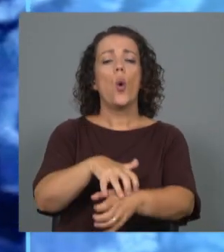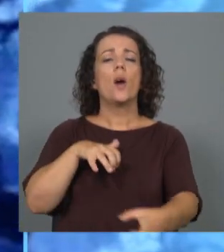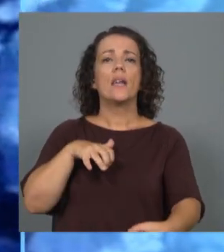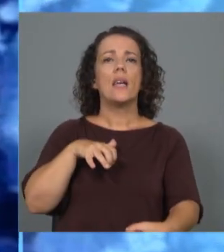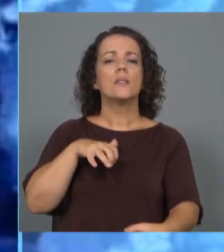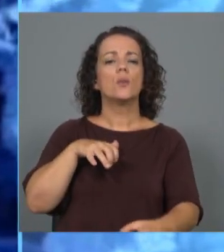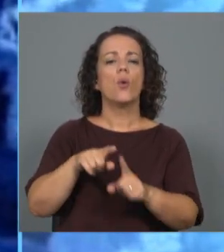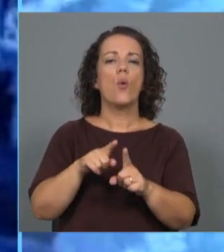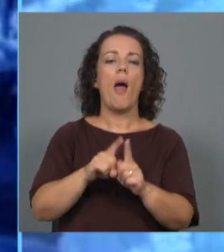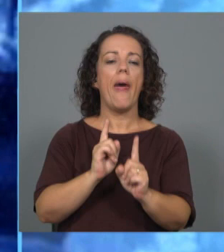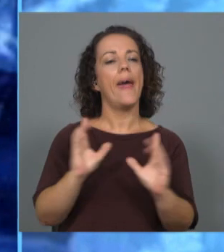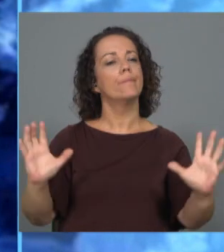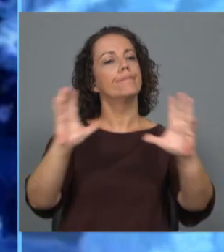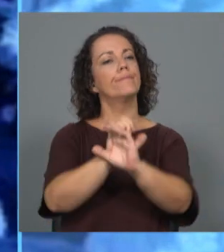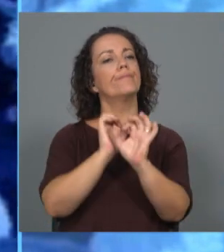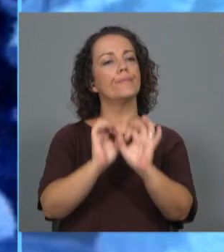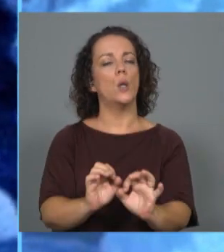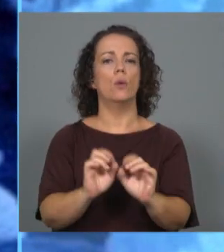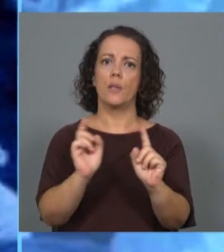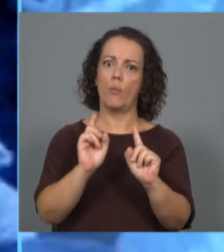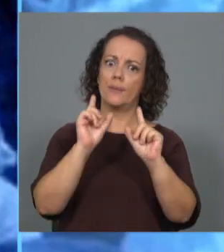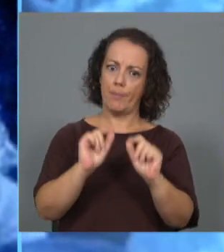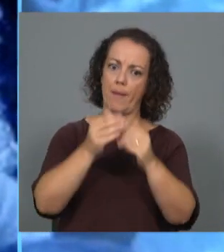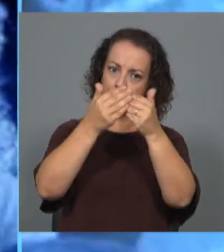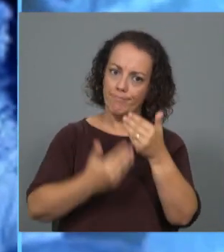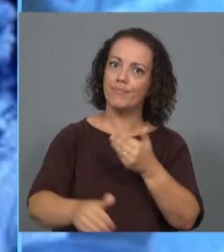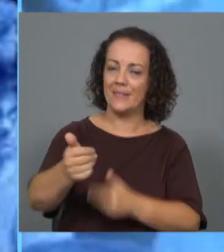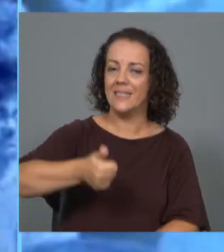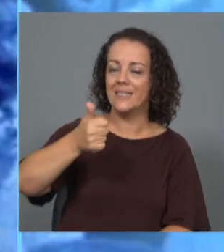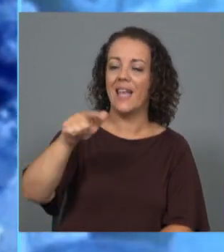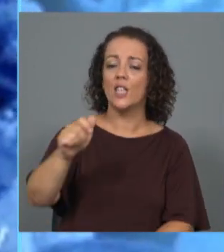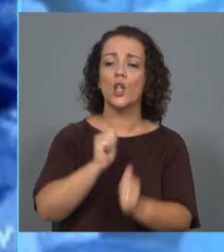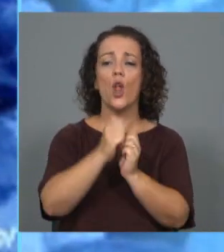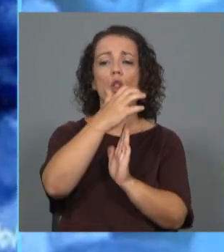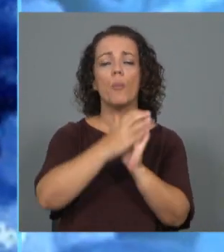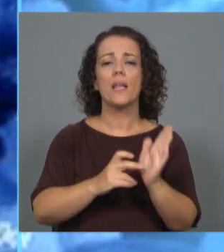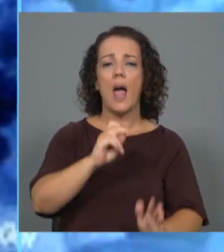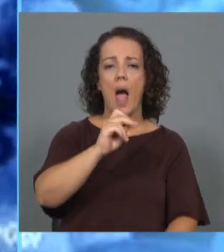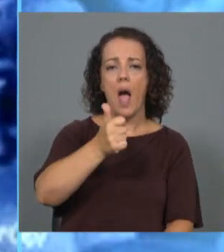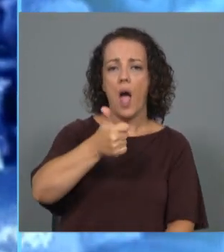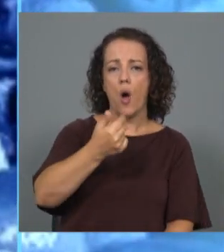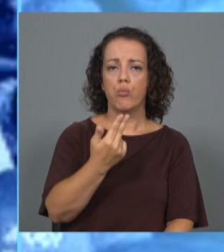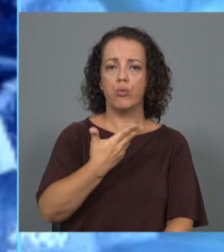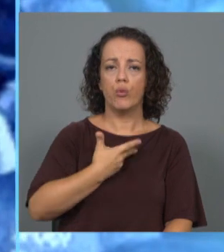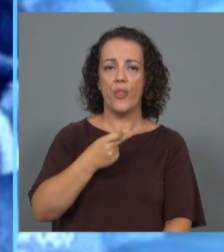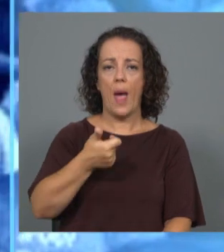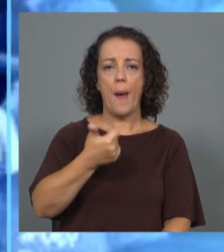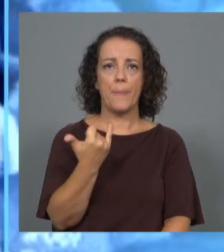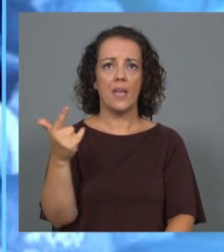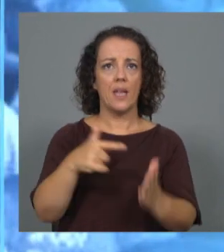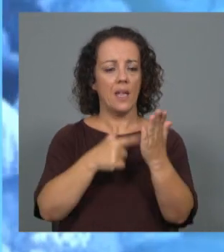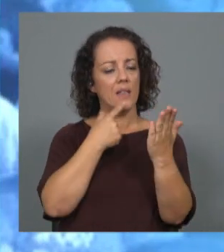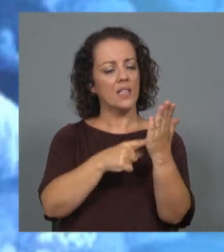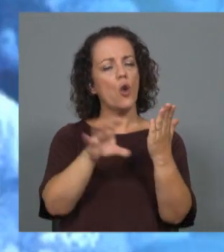um ponto de partida. Temos aqui também nesta inspiração do documento de Abu Dhabi um estilo novo de ser igreja, um estilo novo de